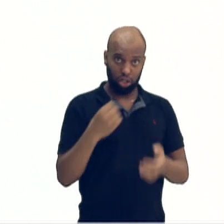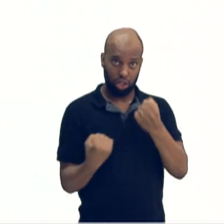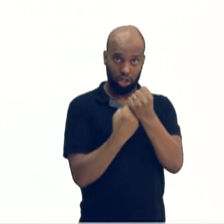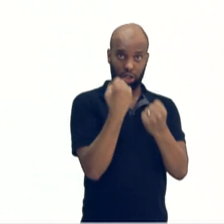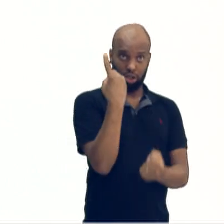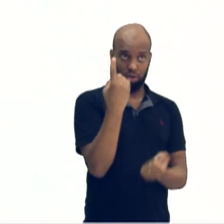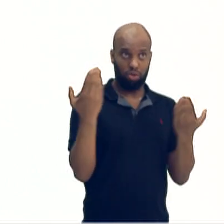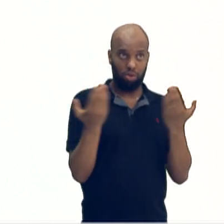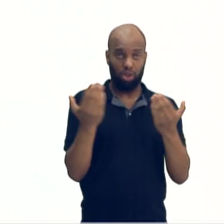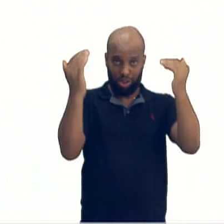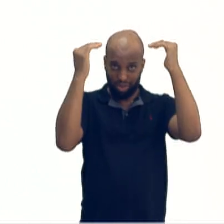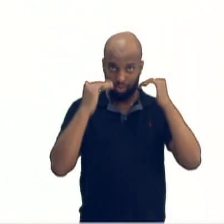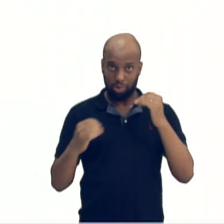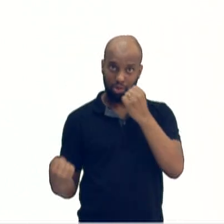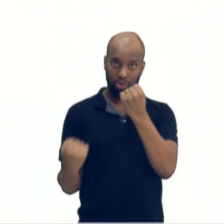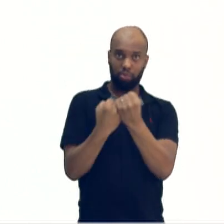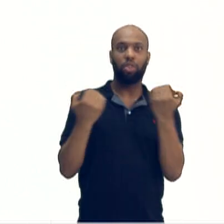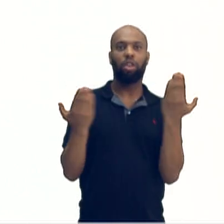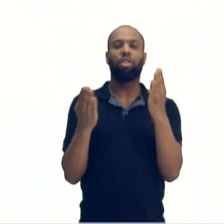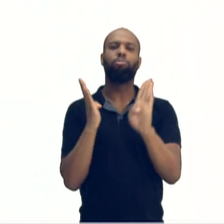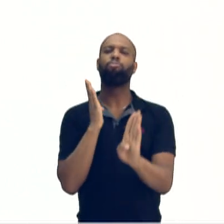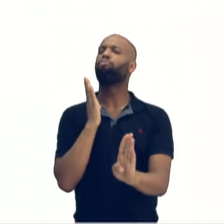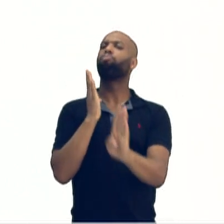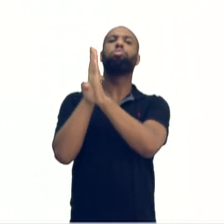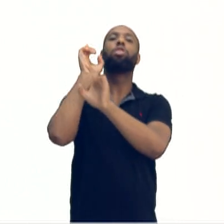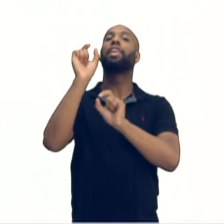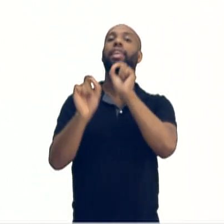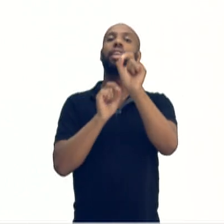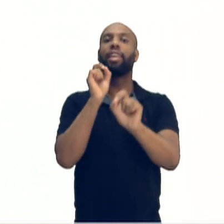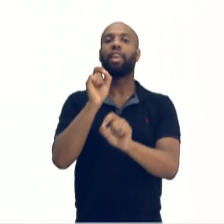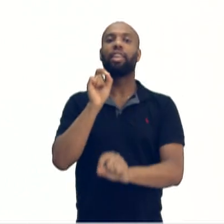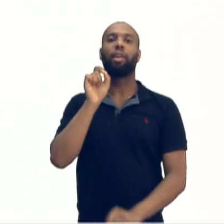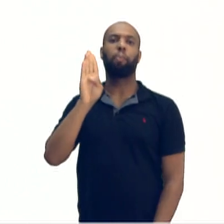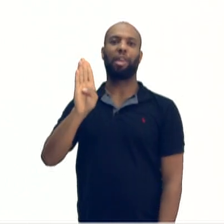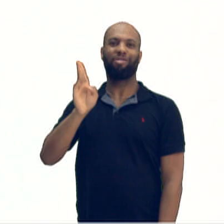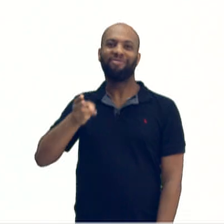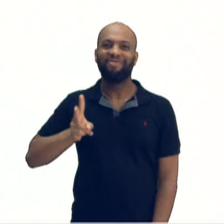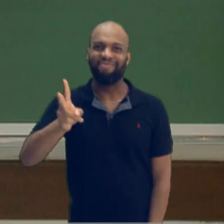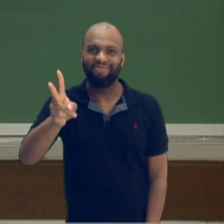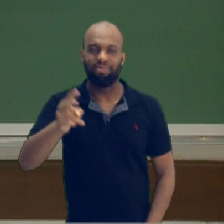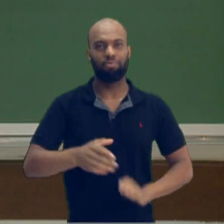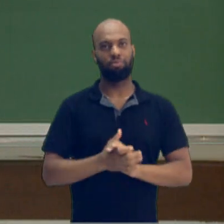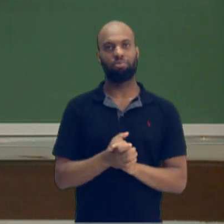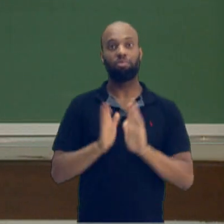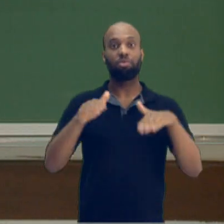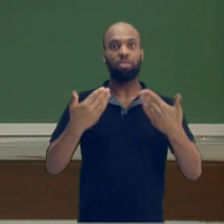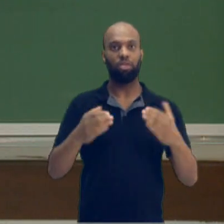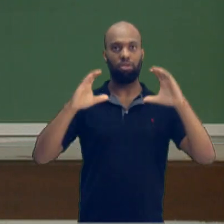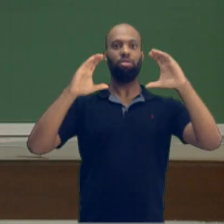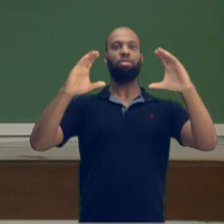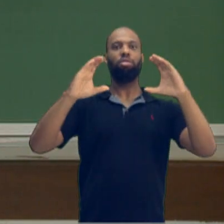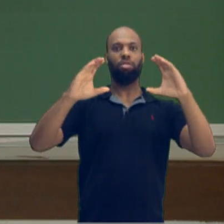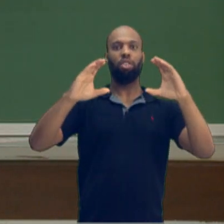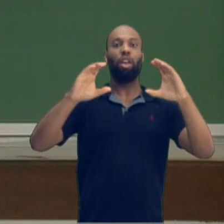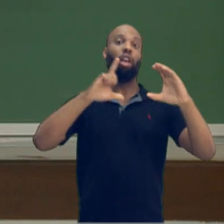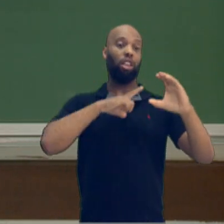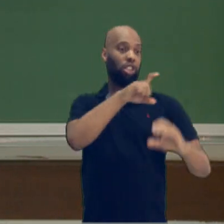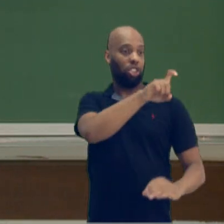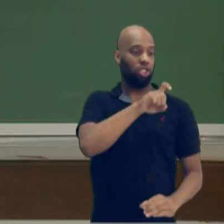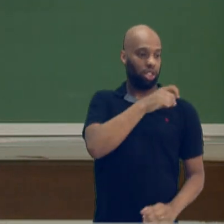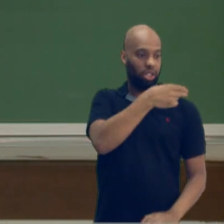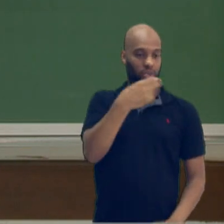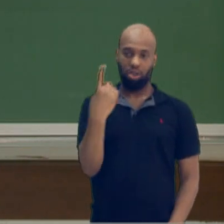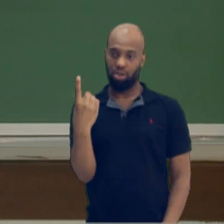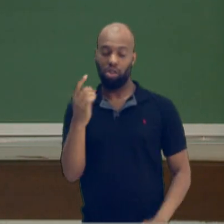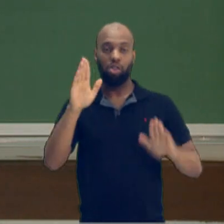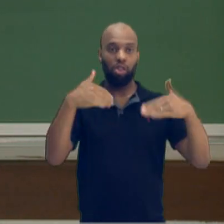minha equação e assim eu vou descobrir quem? O nosso termo constante, tá certo? Então, quando x vale